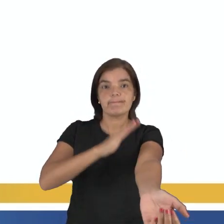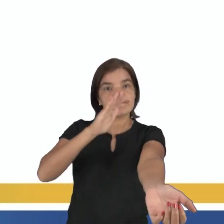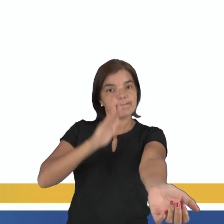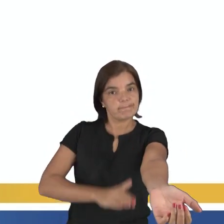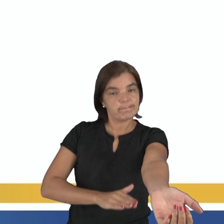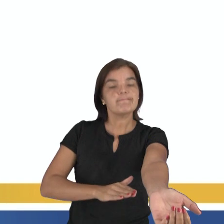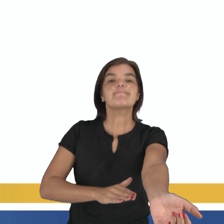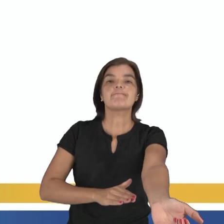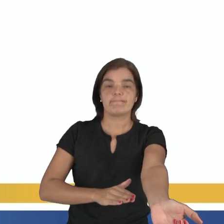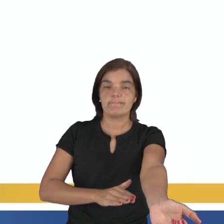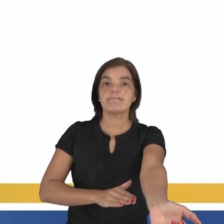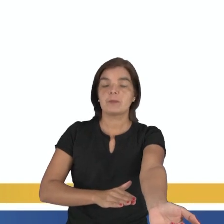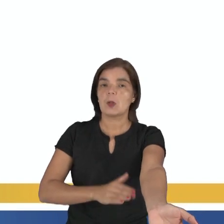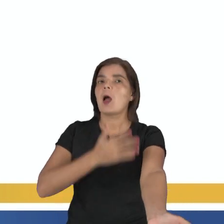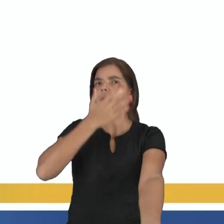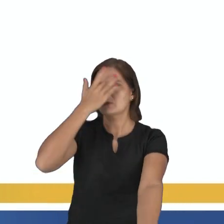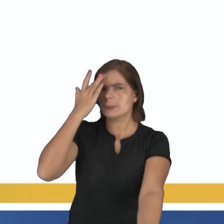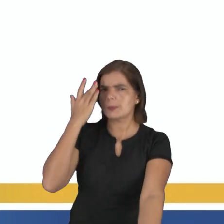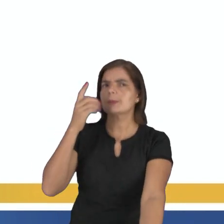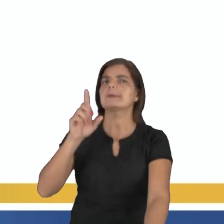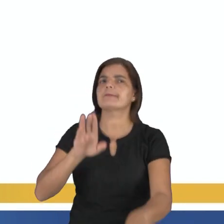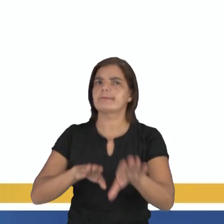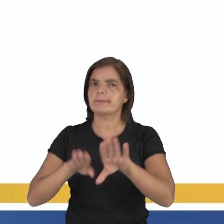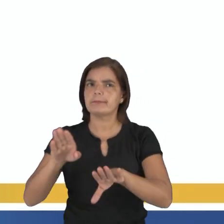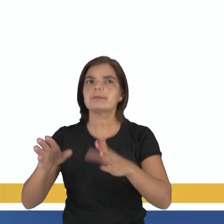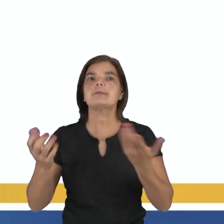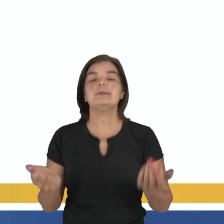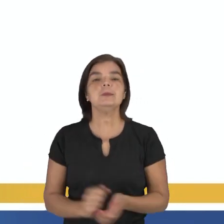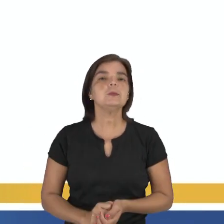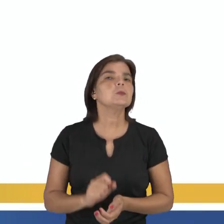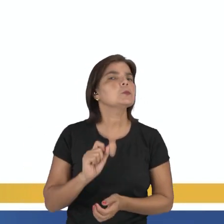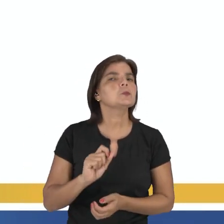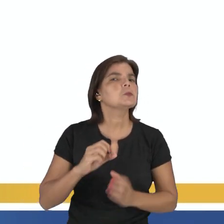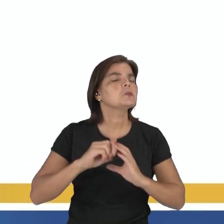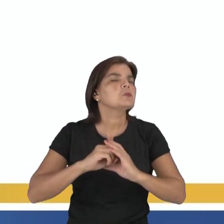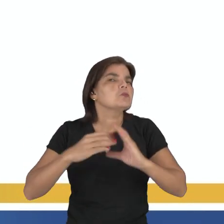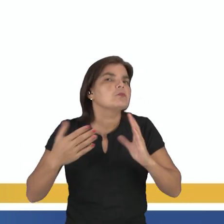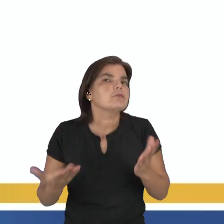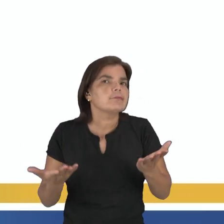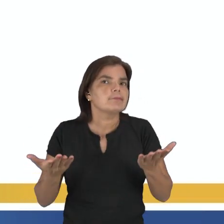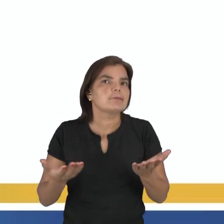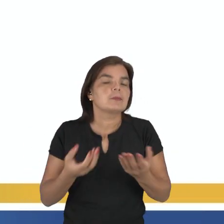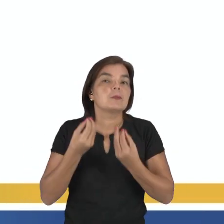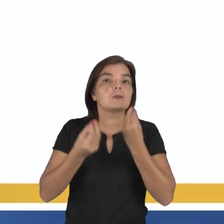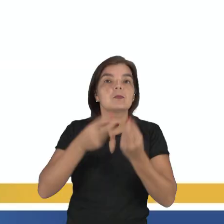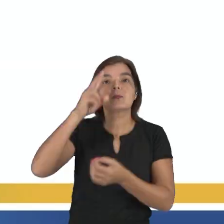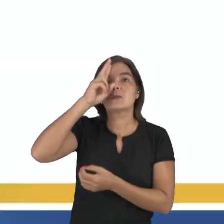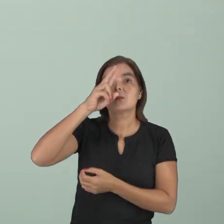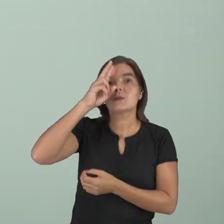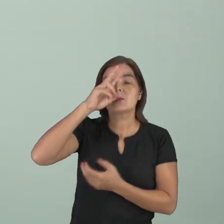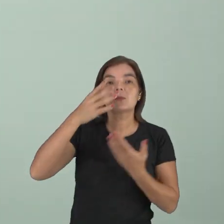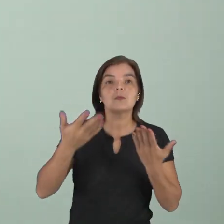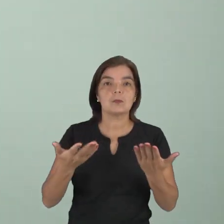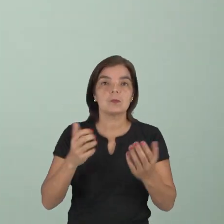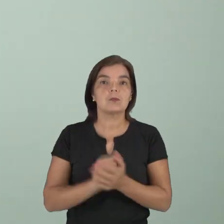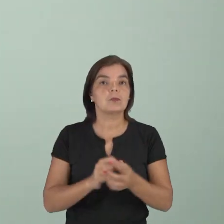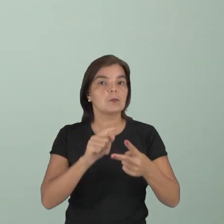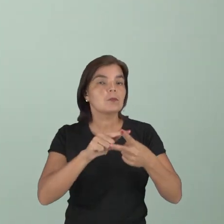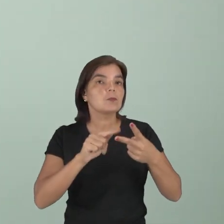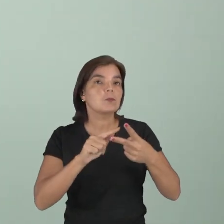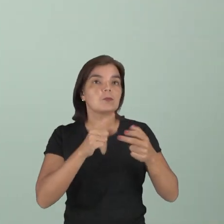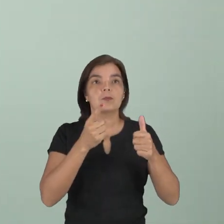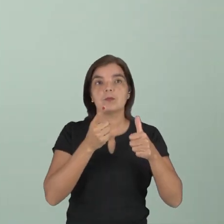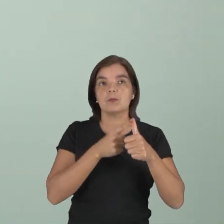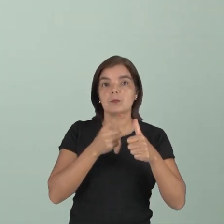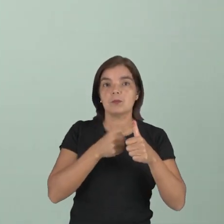a hipotensão, que tem afetado muita gente. Então, o que eu caracterizo, ou como que eu lembro ou identifico as duas